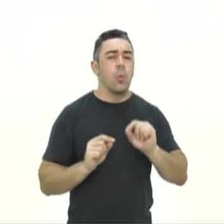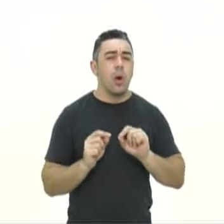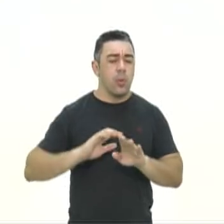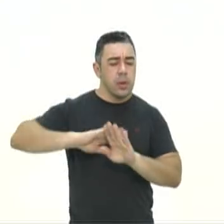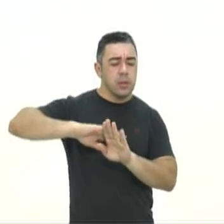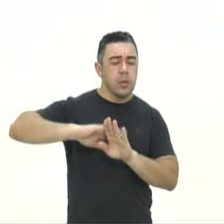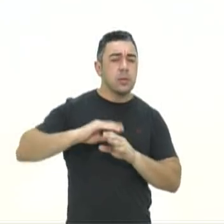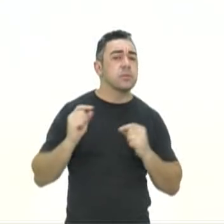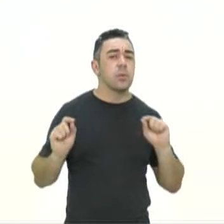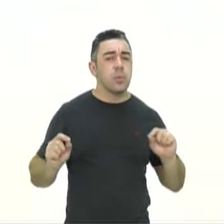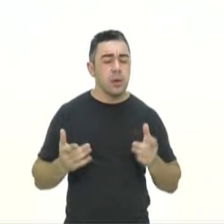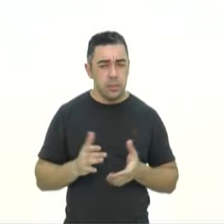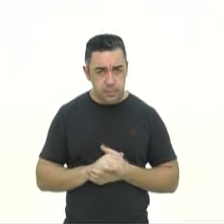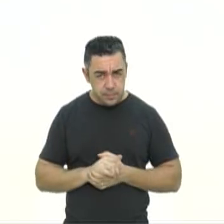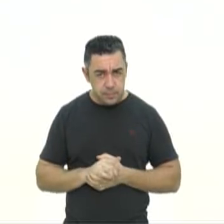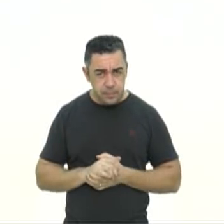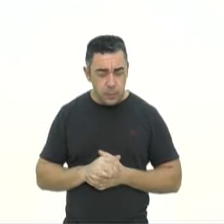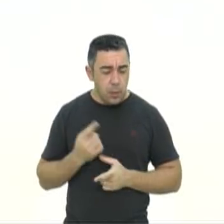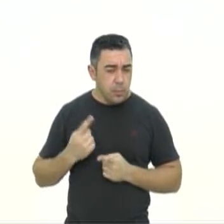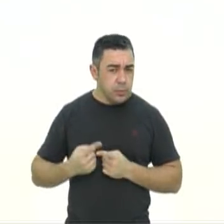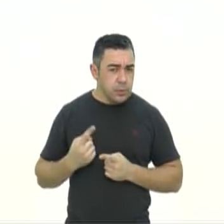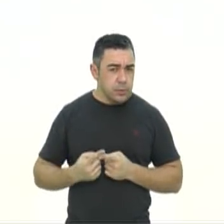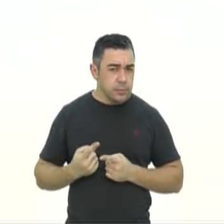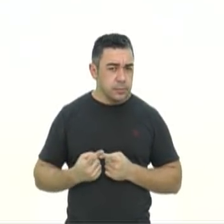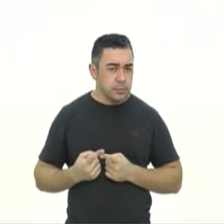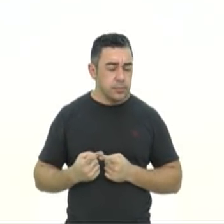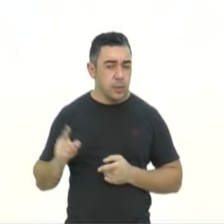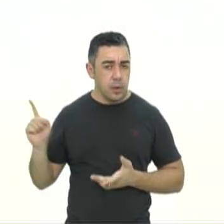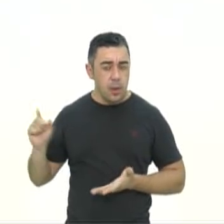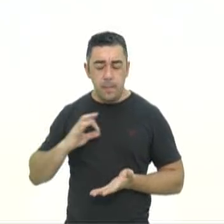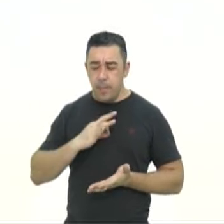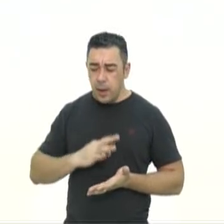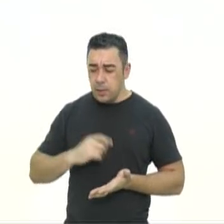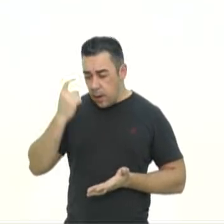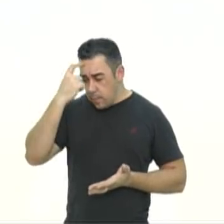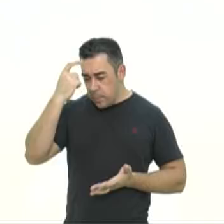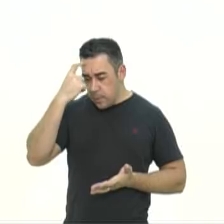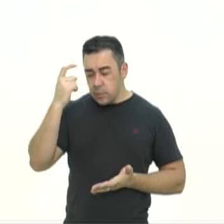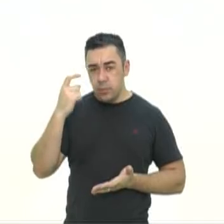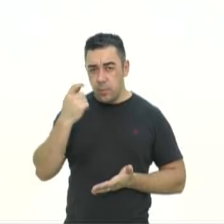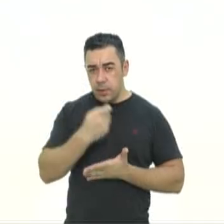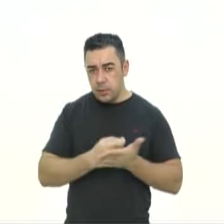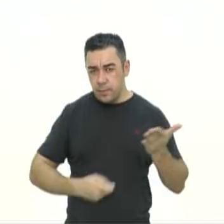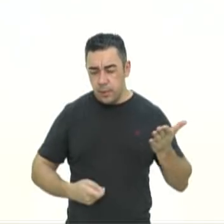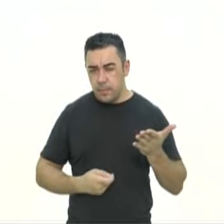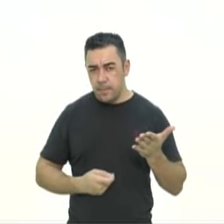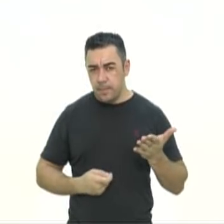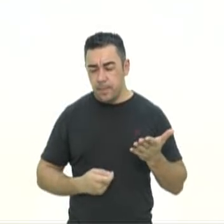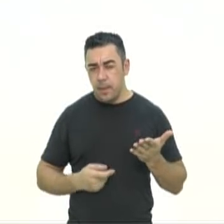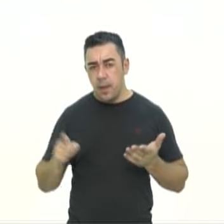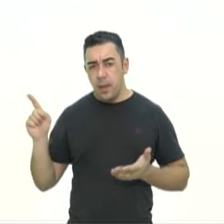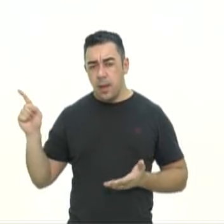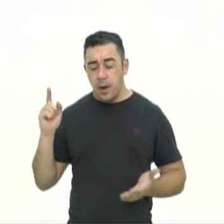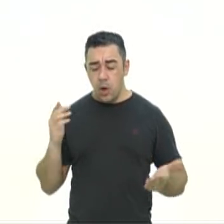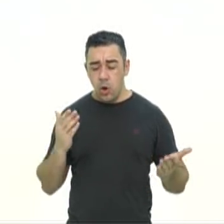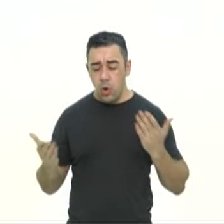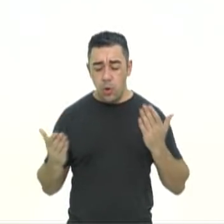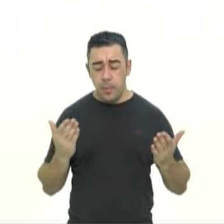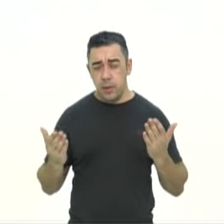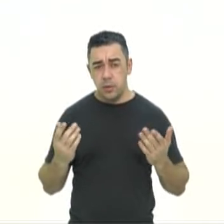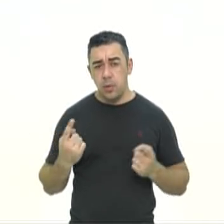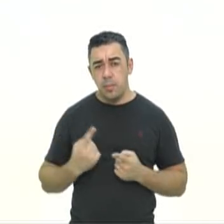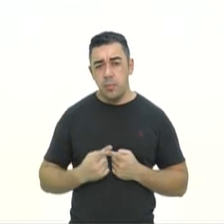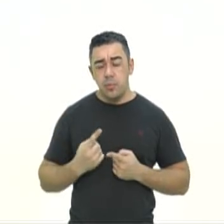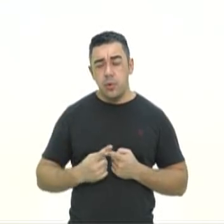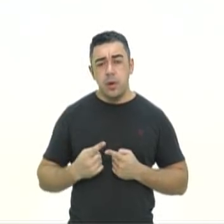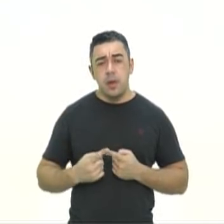intencionalidade, possui uma intenção fazer isso. Então, o padre Antônio Vieira pensou nisso. De acordo com a comparação, por que,